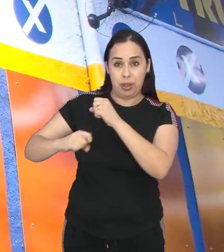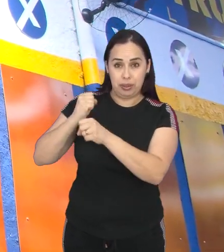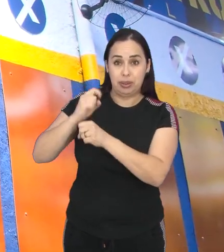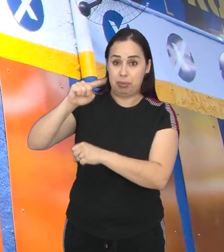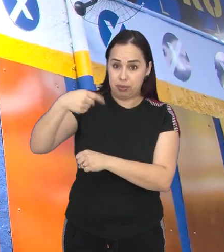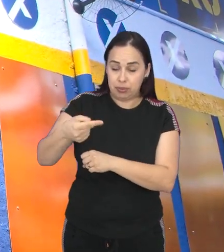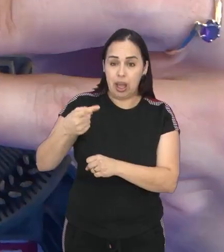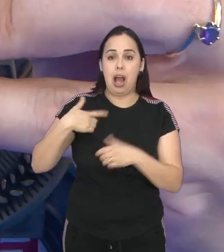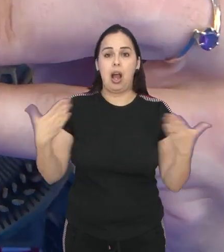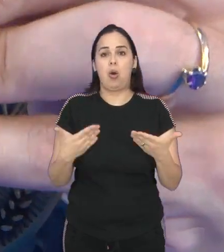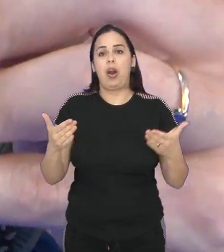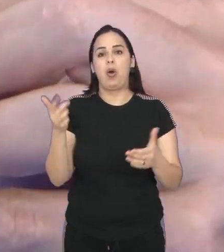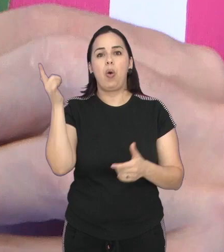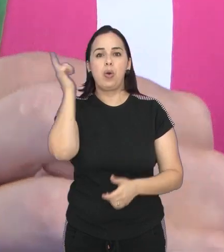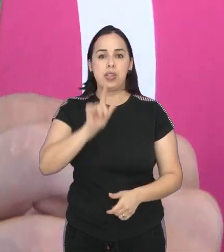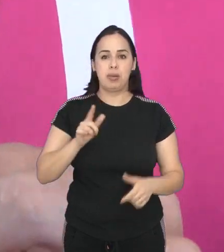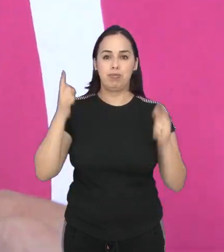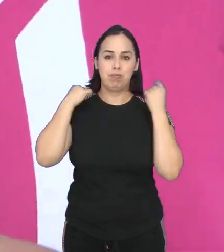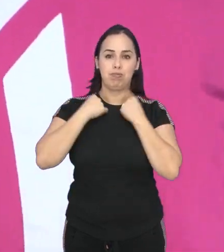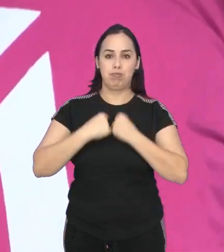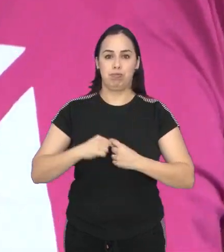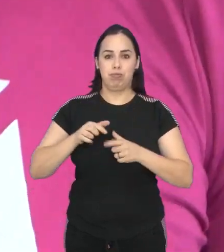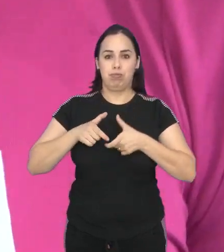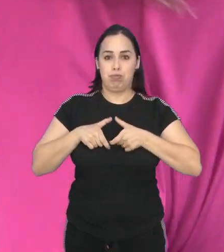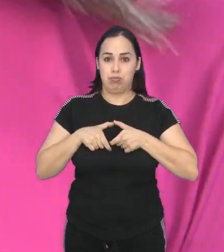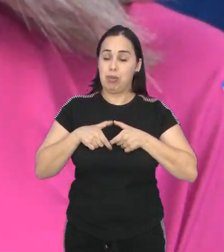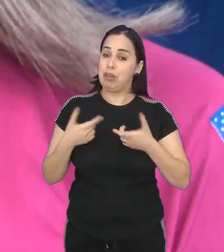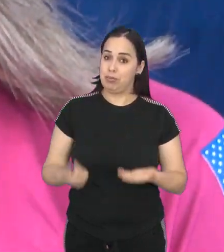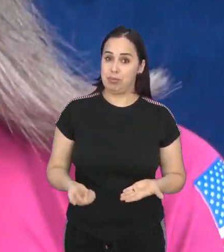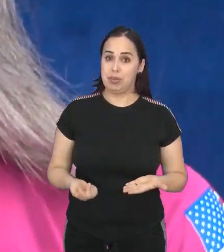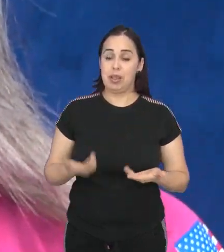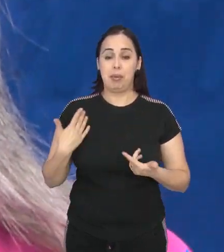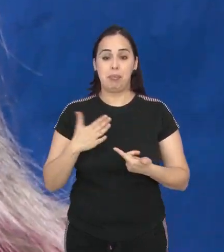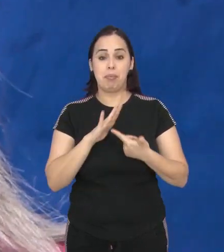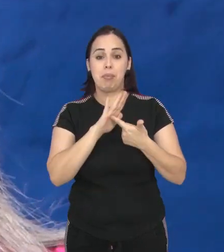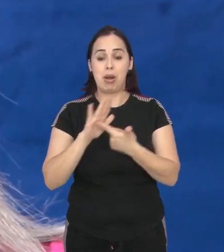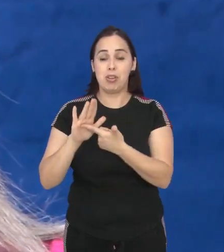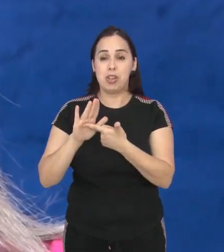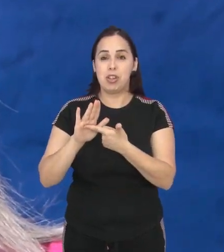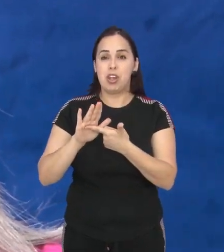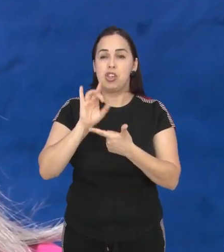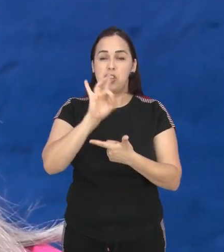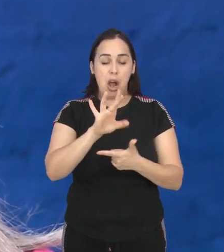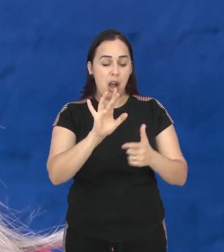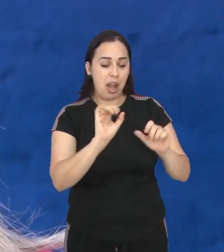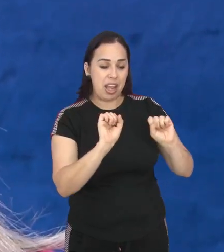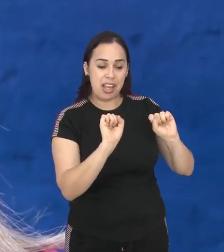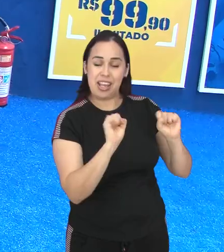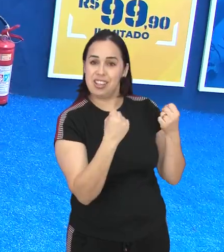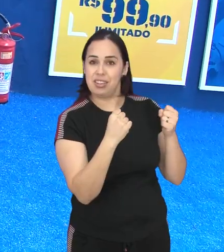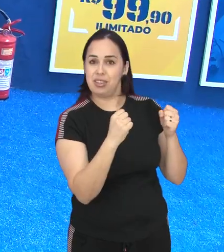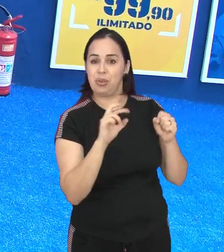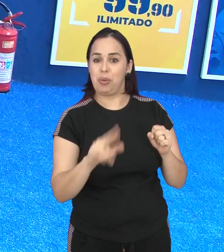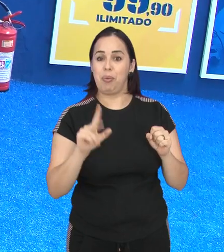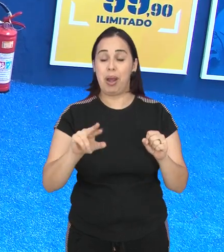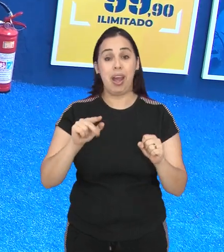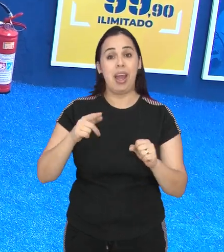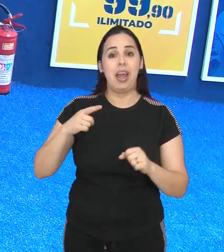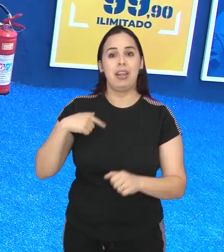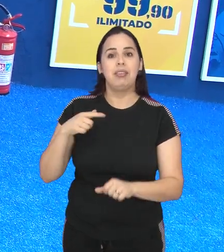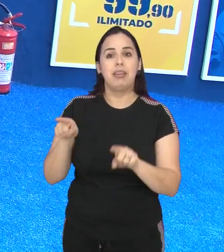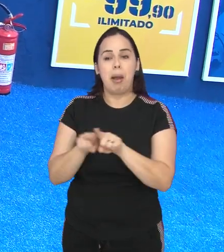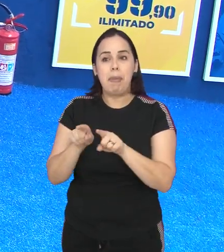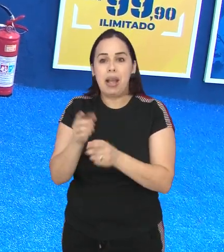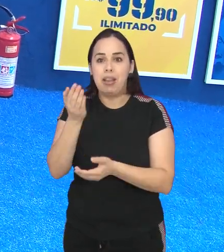rumo à Vida Saudável ela coleciona medalhas e meias maratonas e o resultado que a Tati ostenta vai muito além